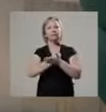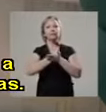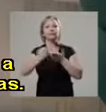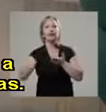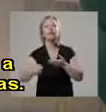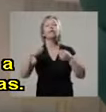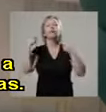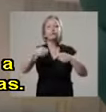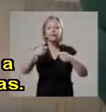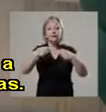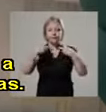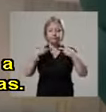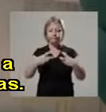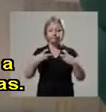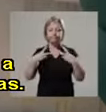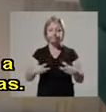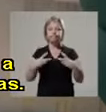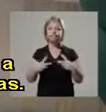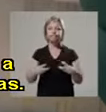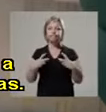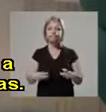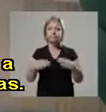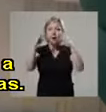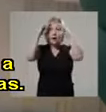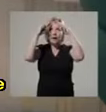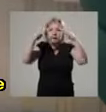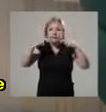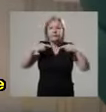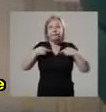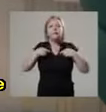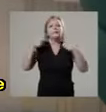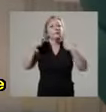da hora de nós resgatarmos a dignidade das